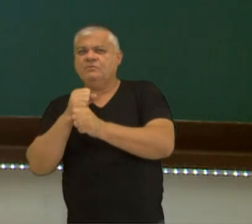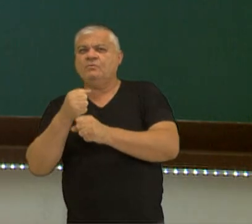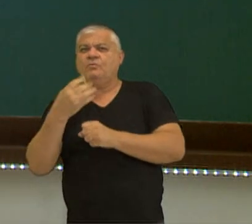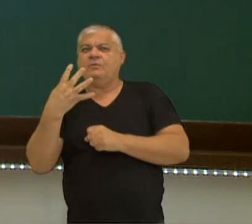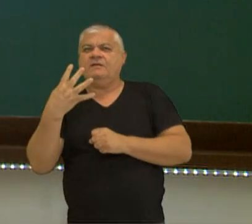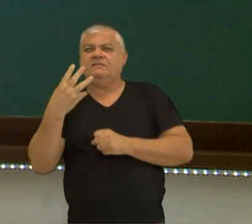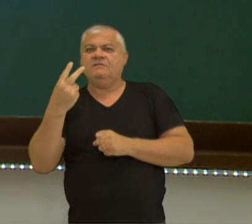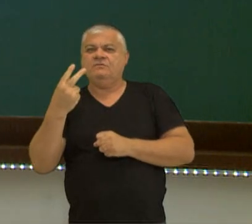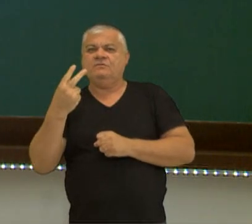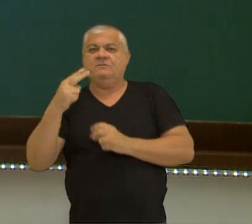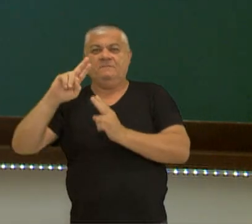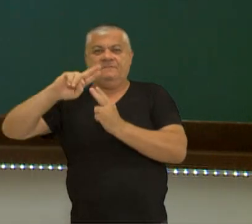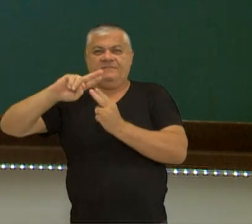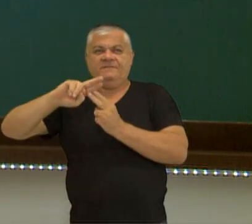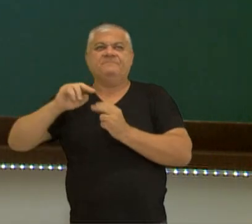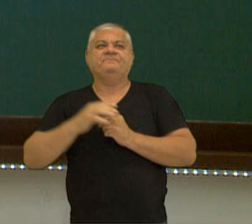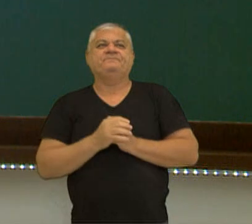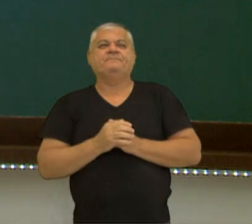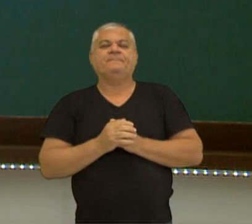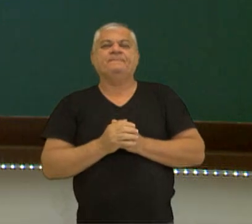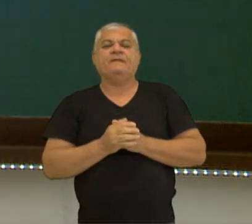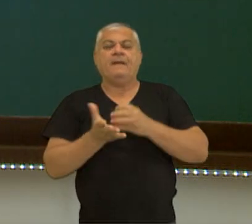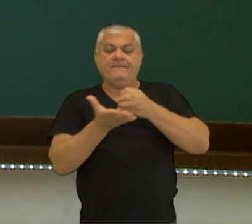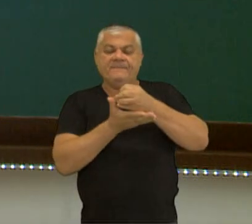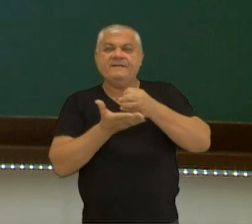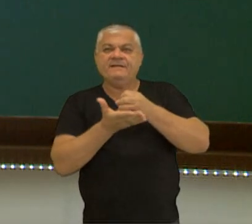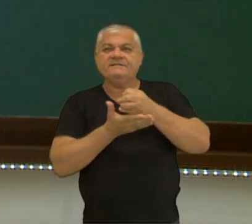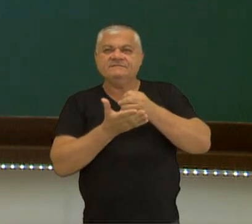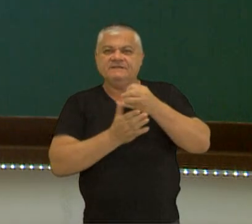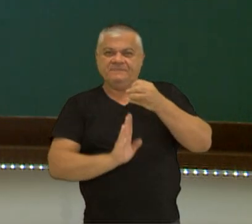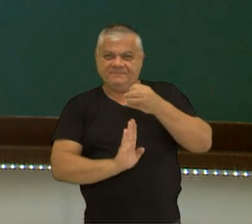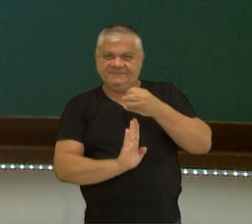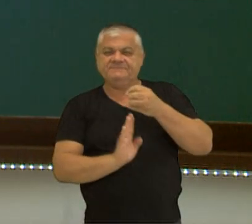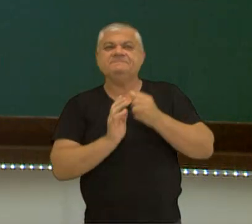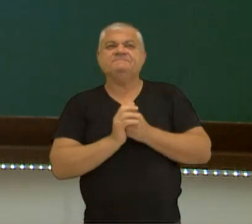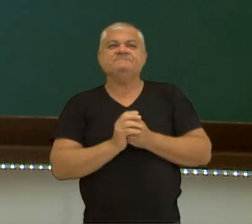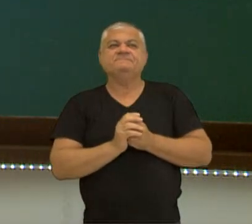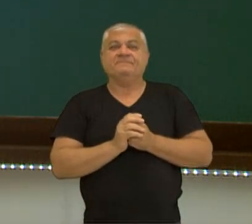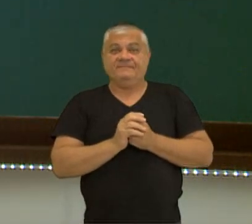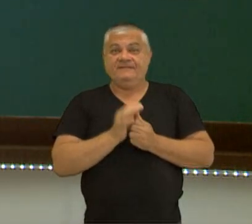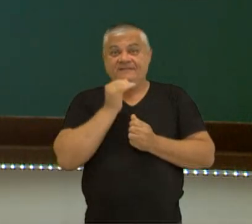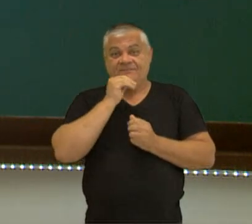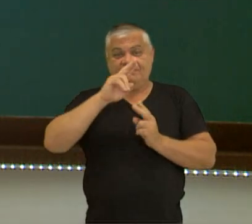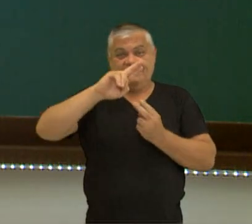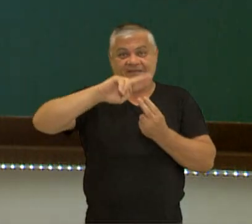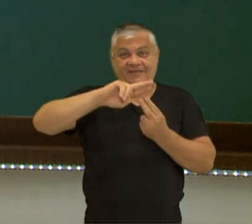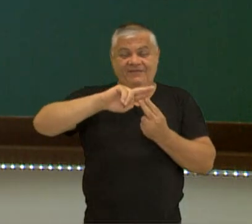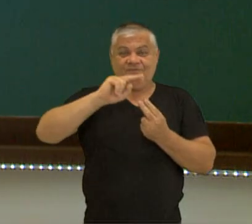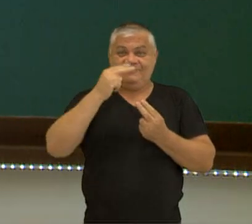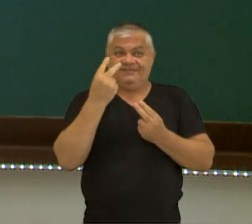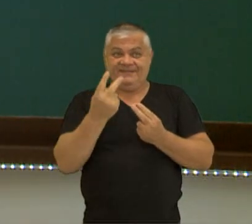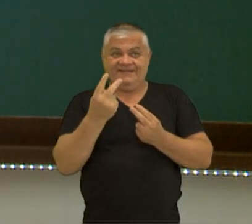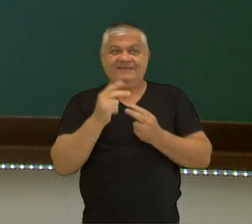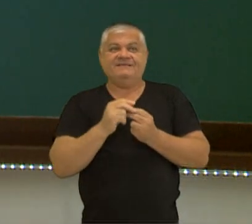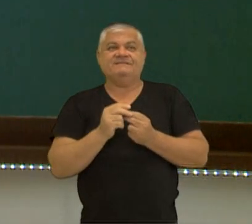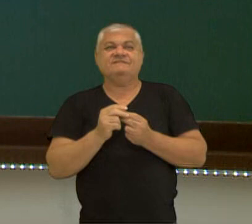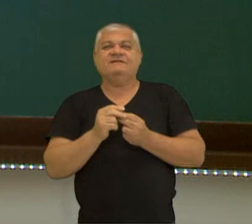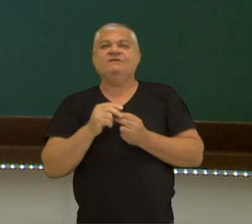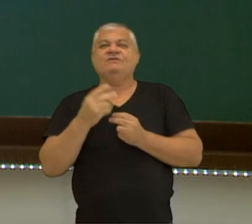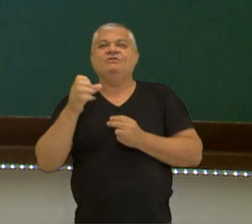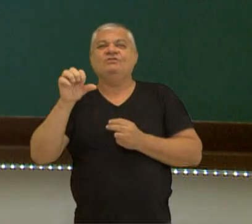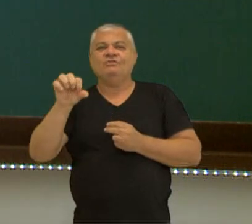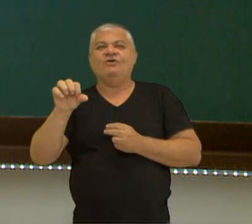quadrados. Tranquilo, vamos ver a base agora. A base é πr ao quadrado, o raio vale 3, 3 ao quadrado